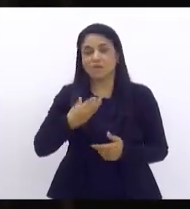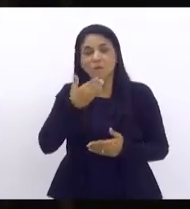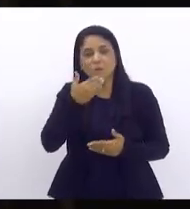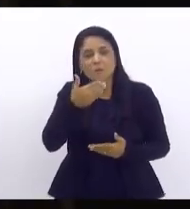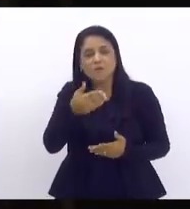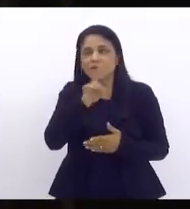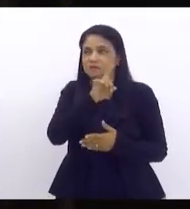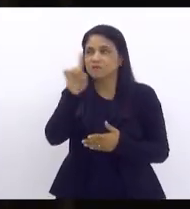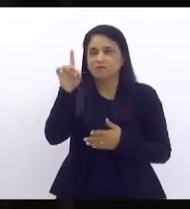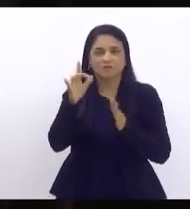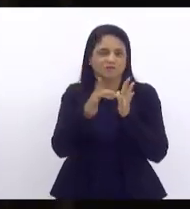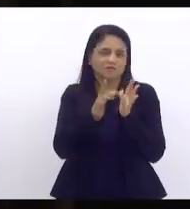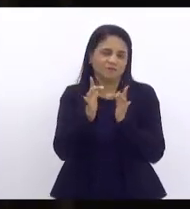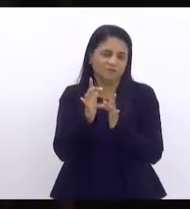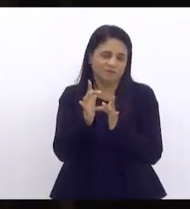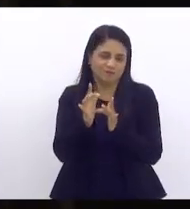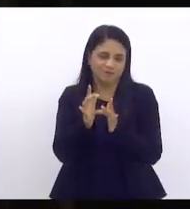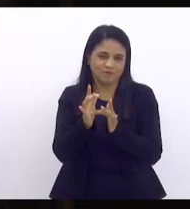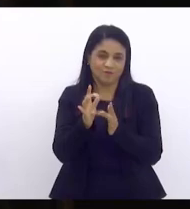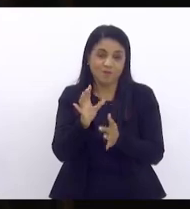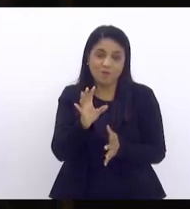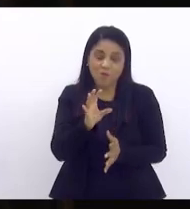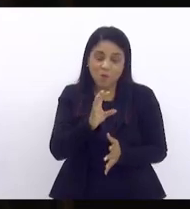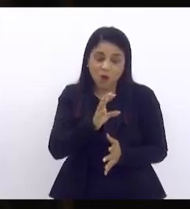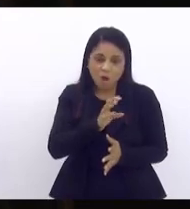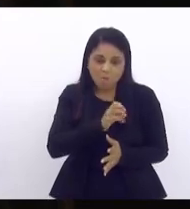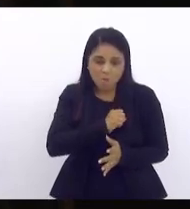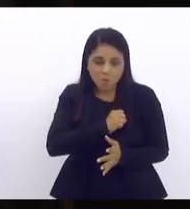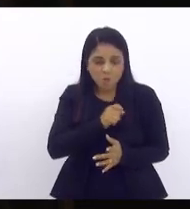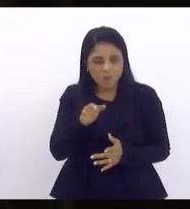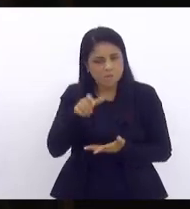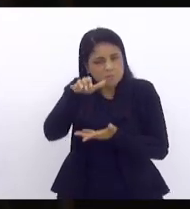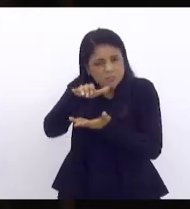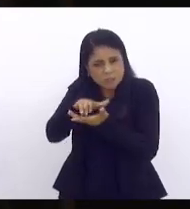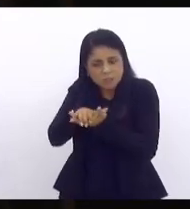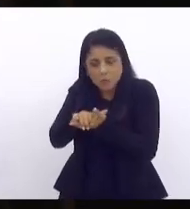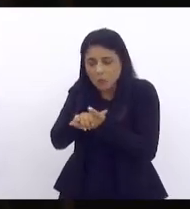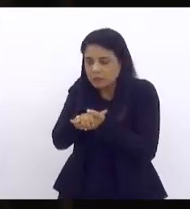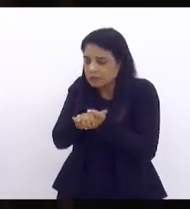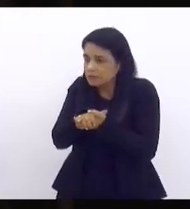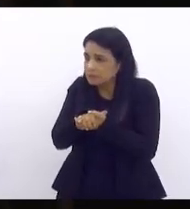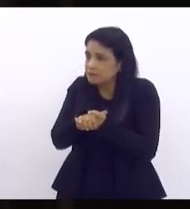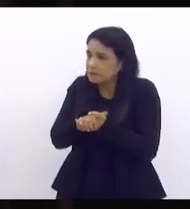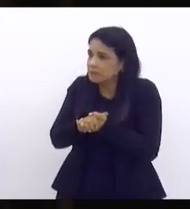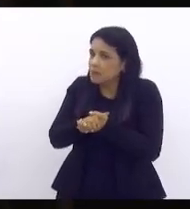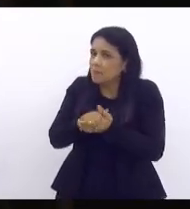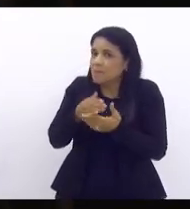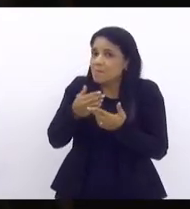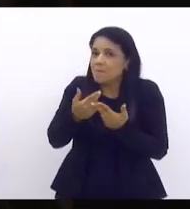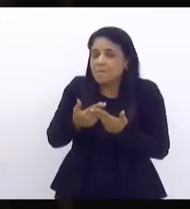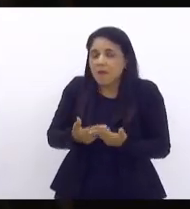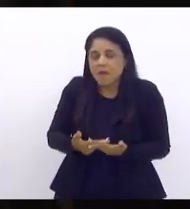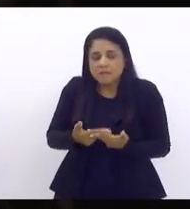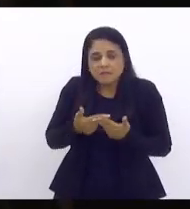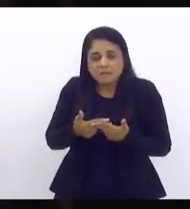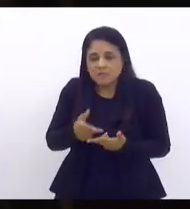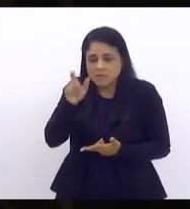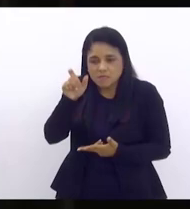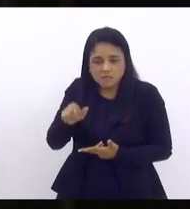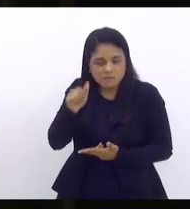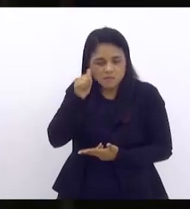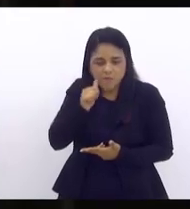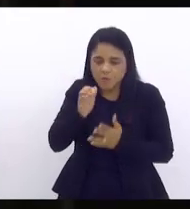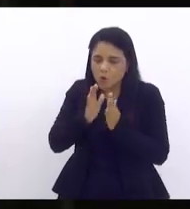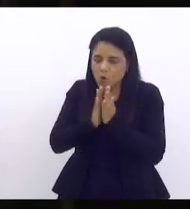Jesus. E por isso o meu amor pela Gorete aumentava cada vez mais, pela paciência daquela mulher